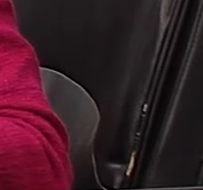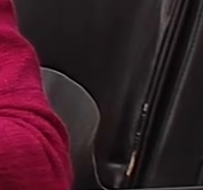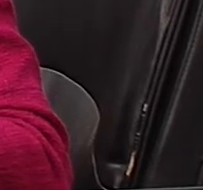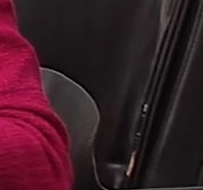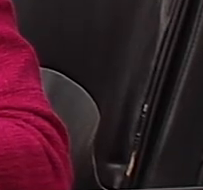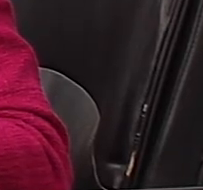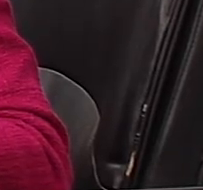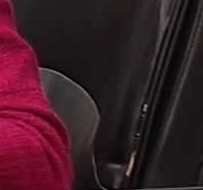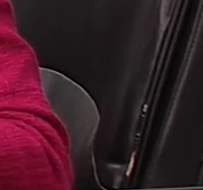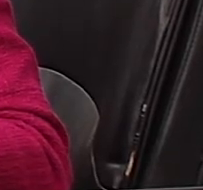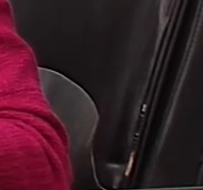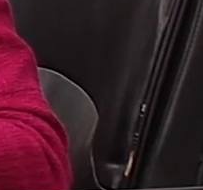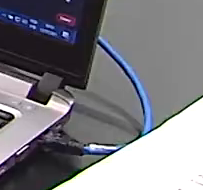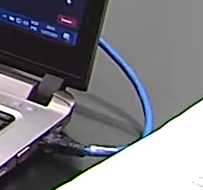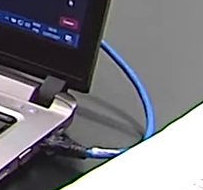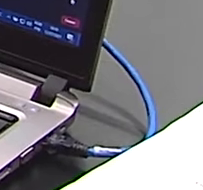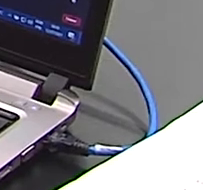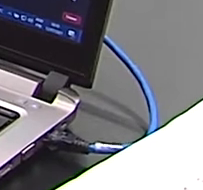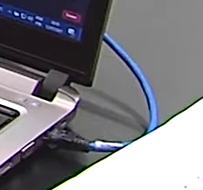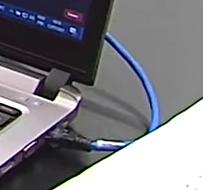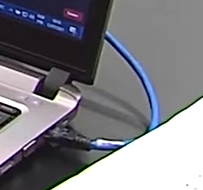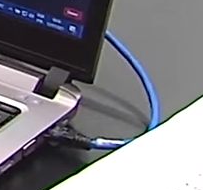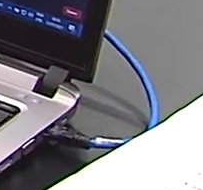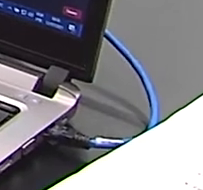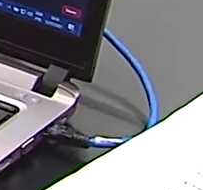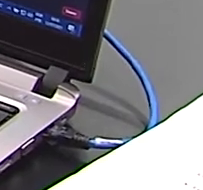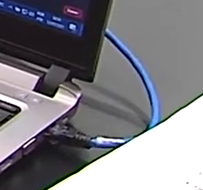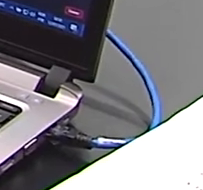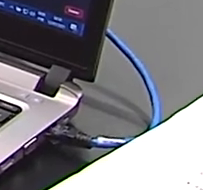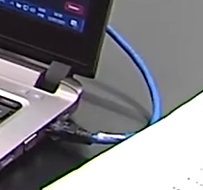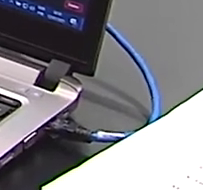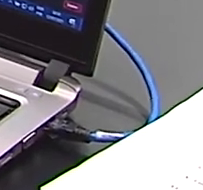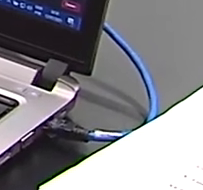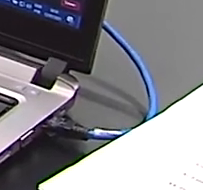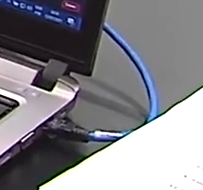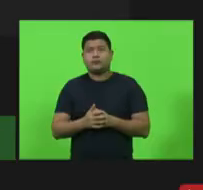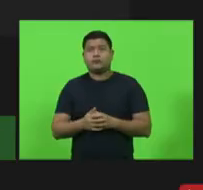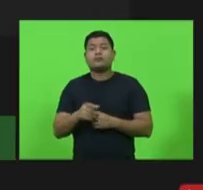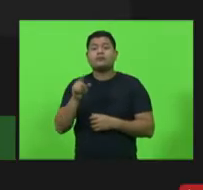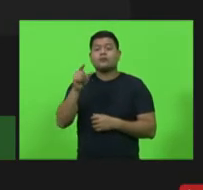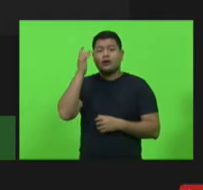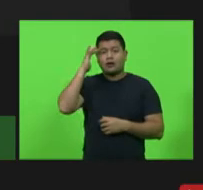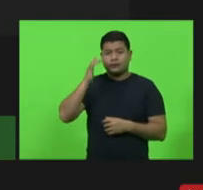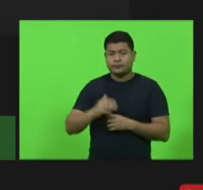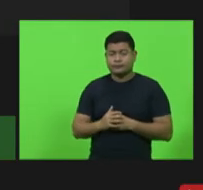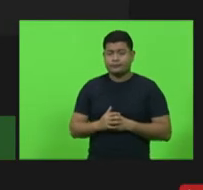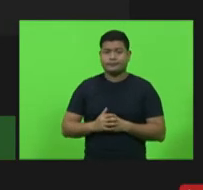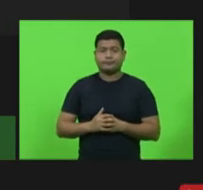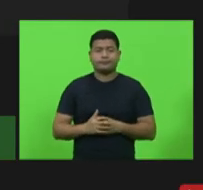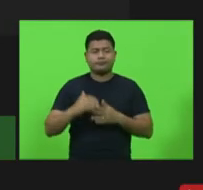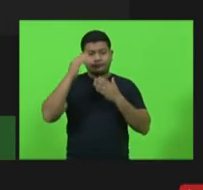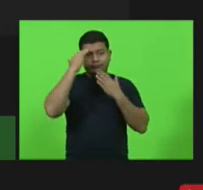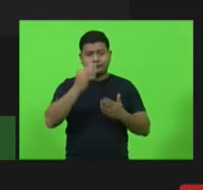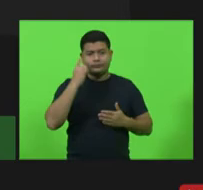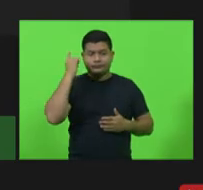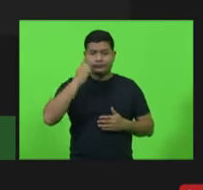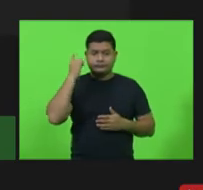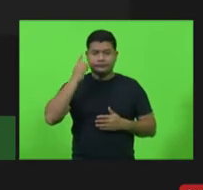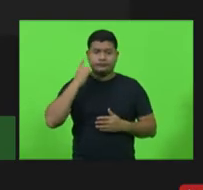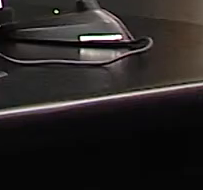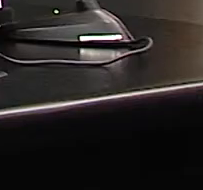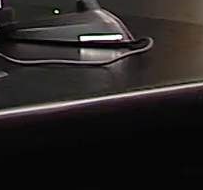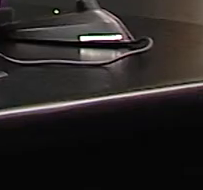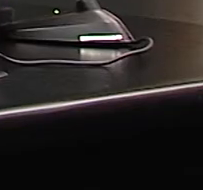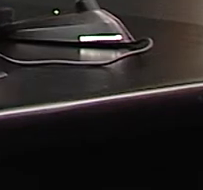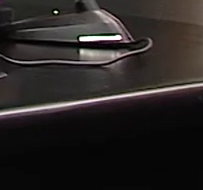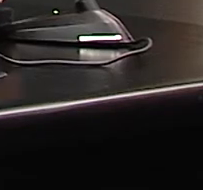concepção do plano estadual da primeira infância não existe mais a necessidade já que complementa e regionalizada o já elaborado